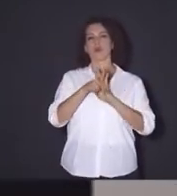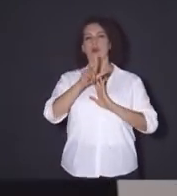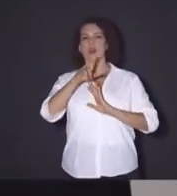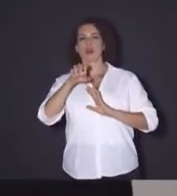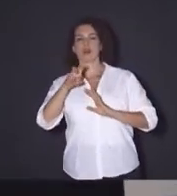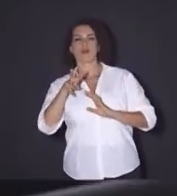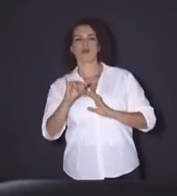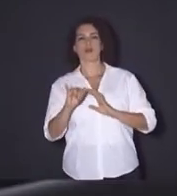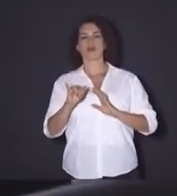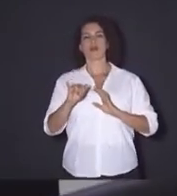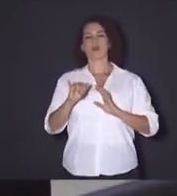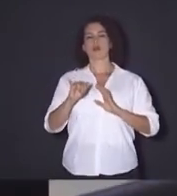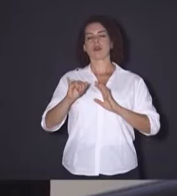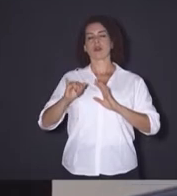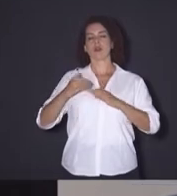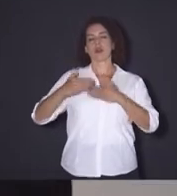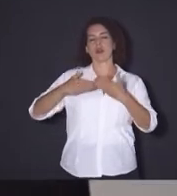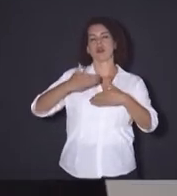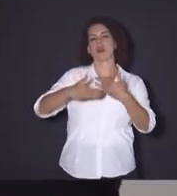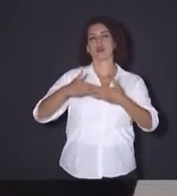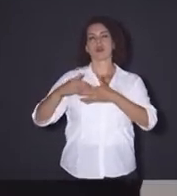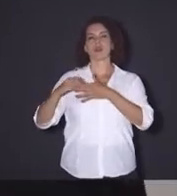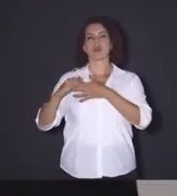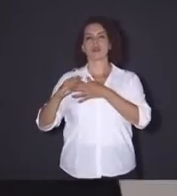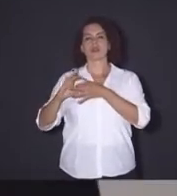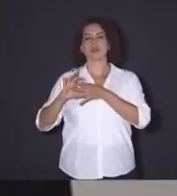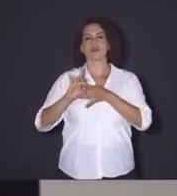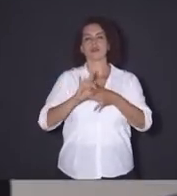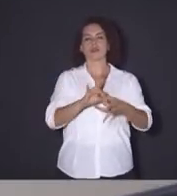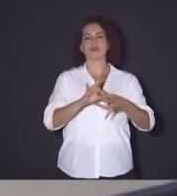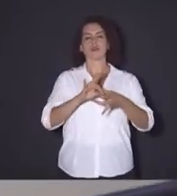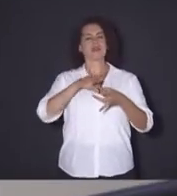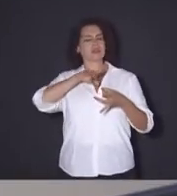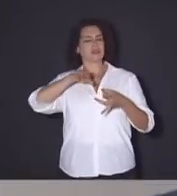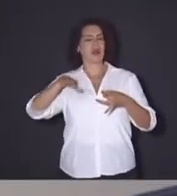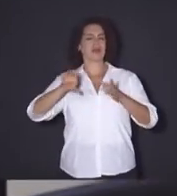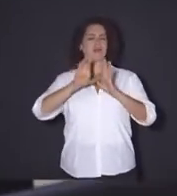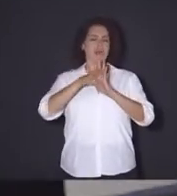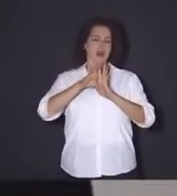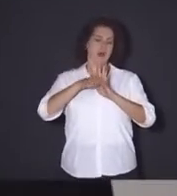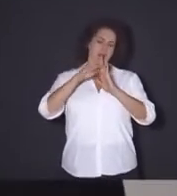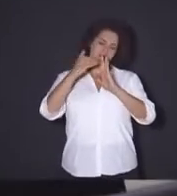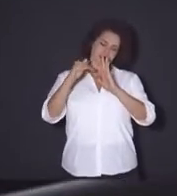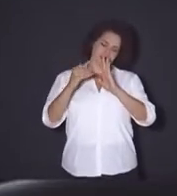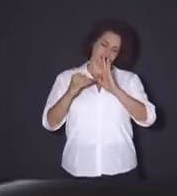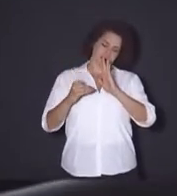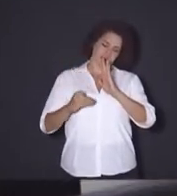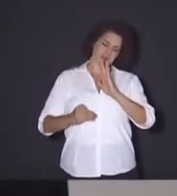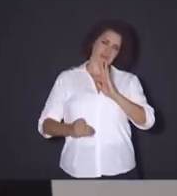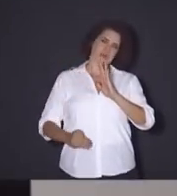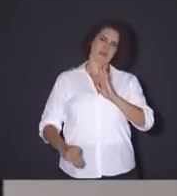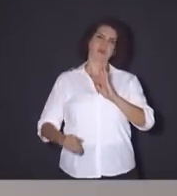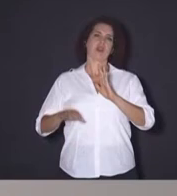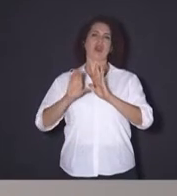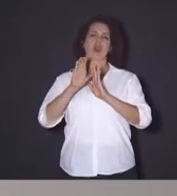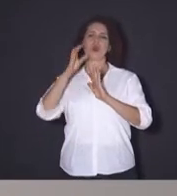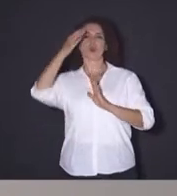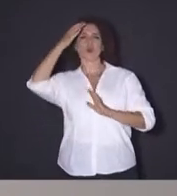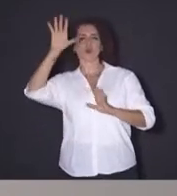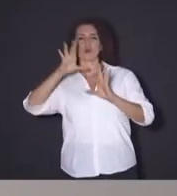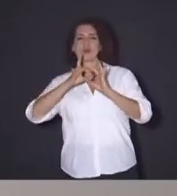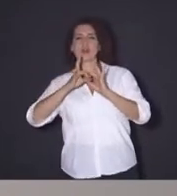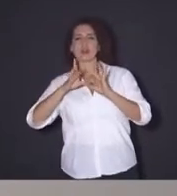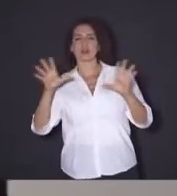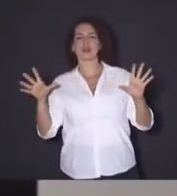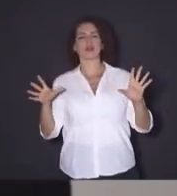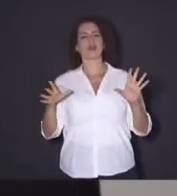rede semântica, do Tim Berners-Lee, da inteligência coletiva, do Kerkhove, enfim, da cultura remix, do Leste, da cultura livre, o cop-left,